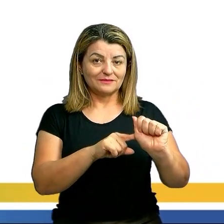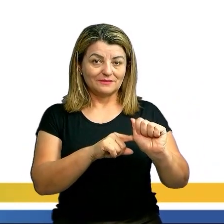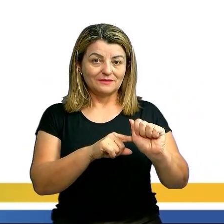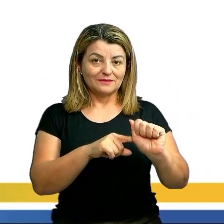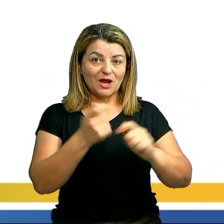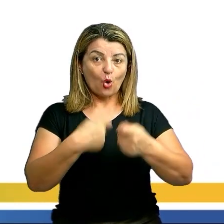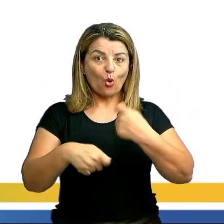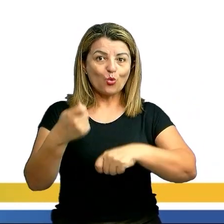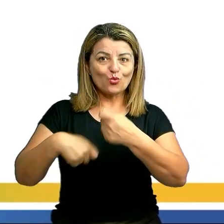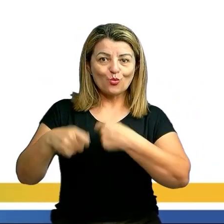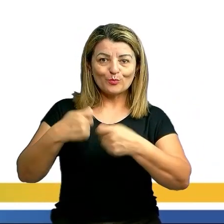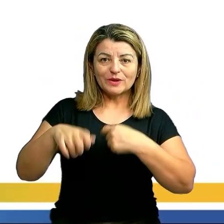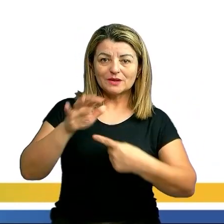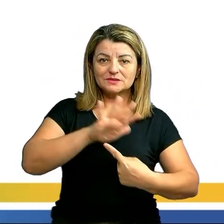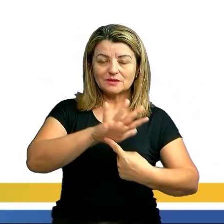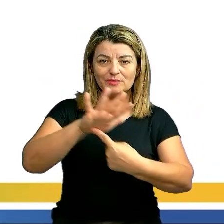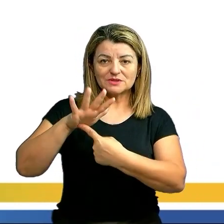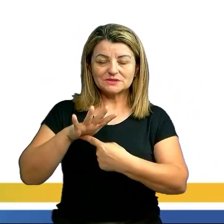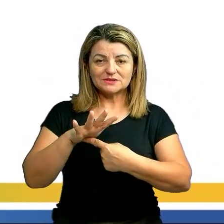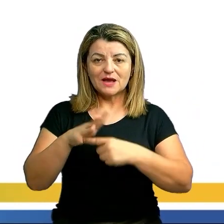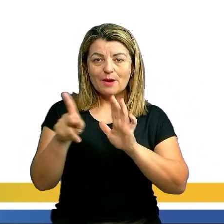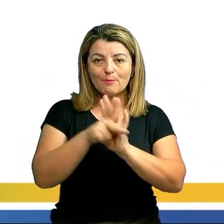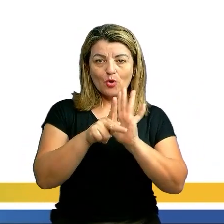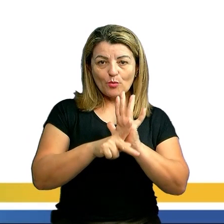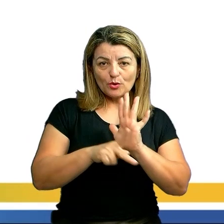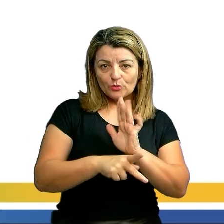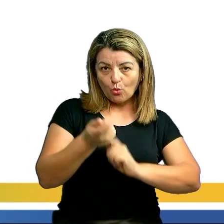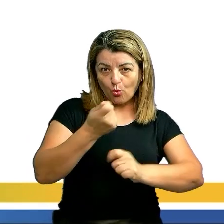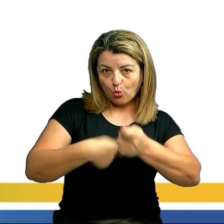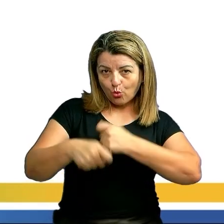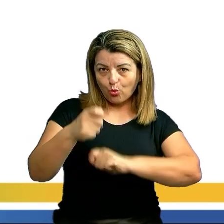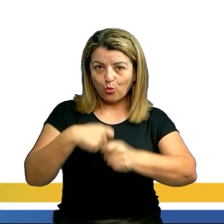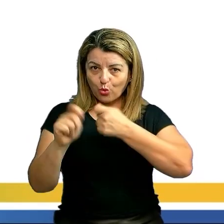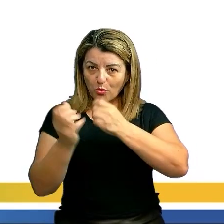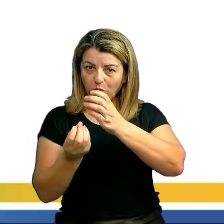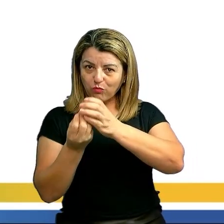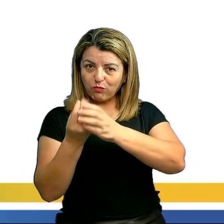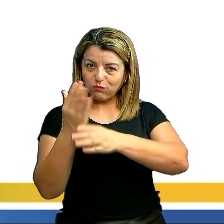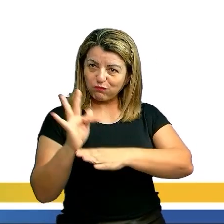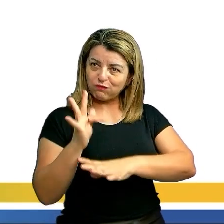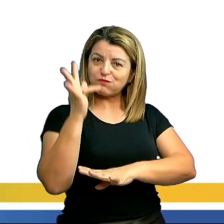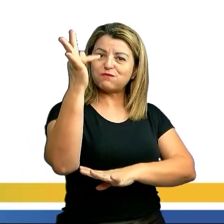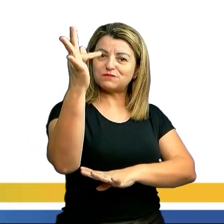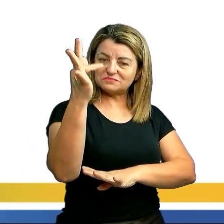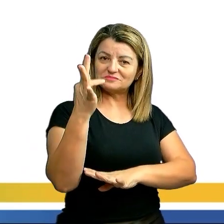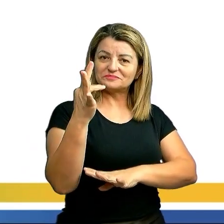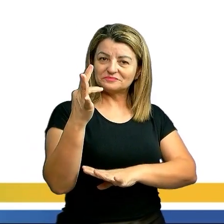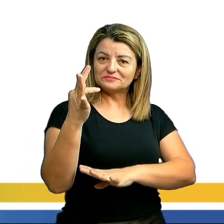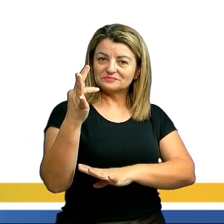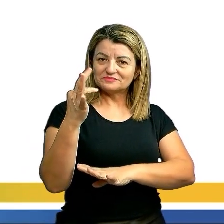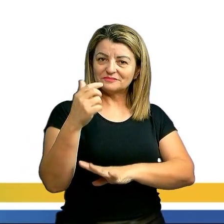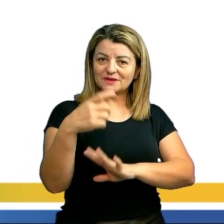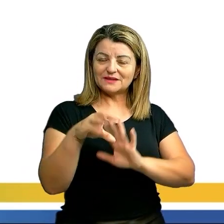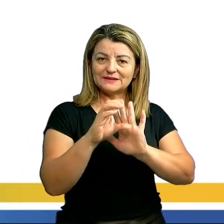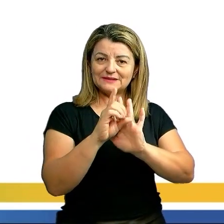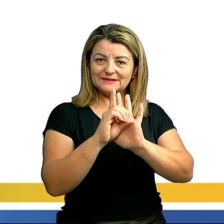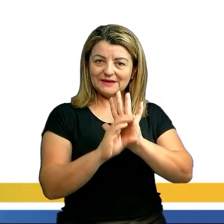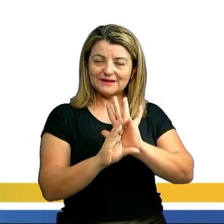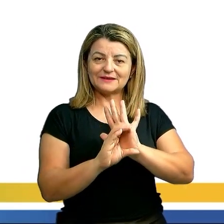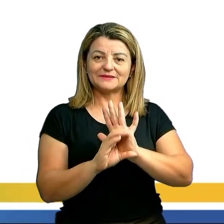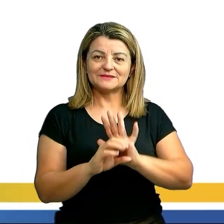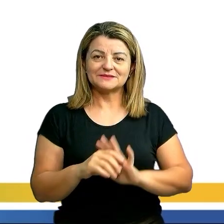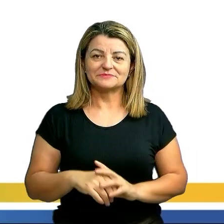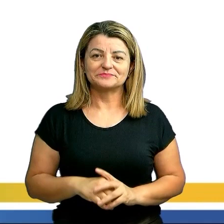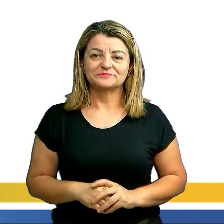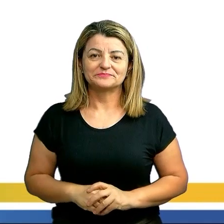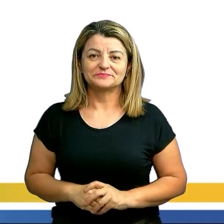Essas economias apresentam características econômicas promissoras para as próximas décadas,